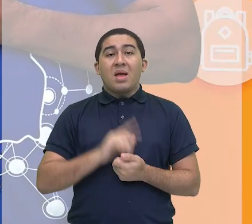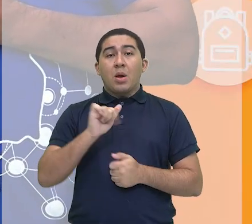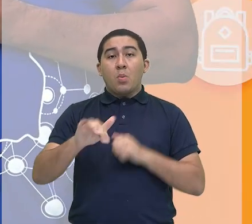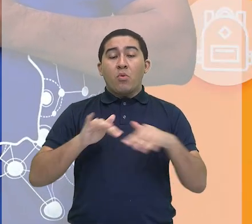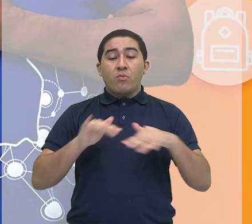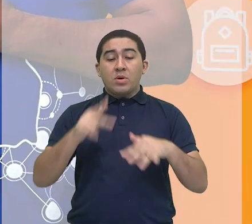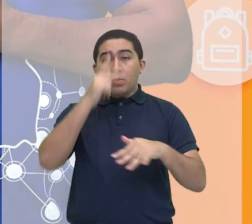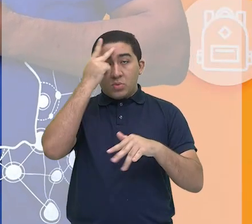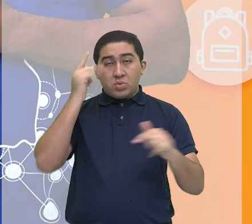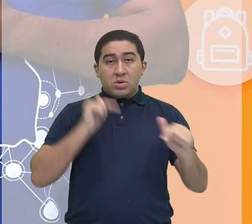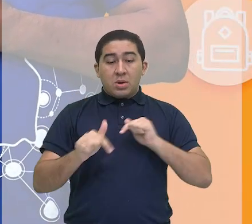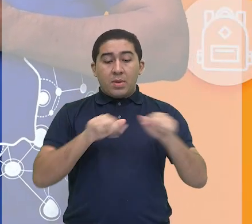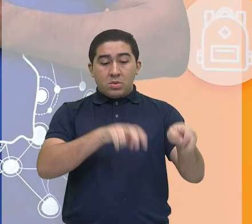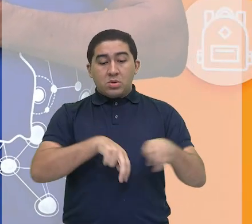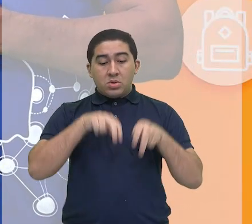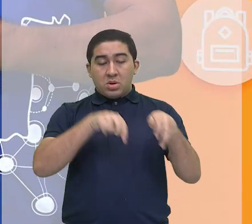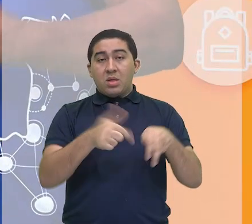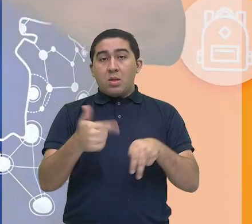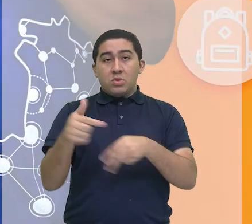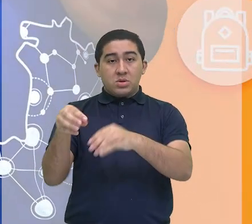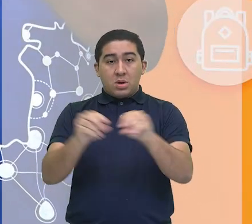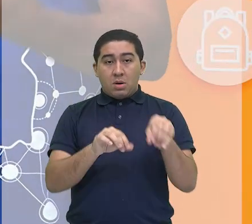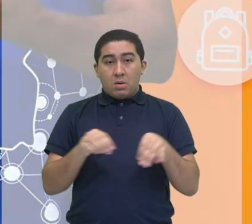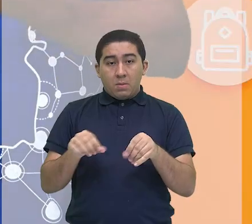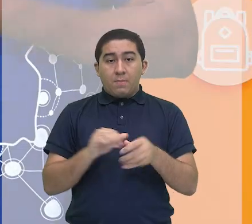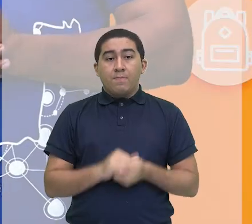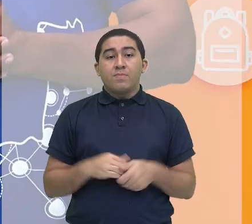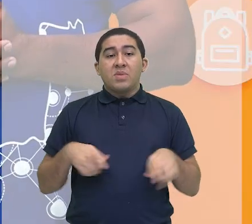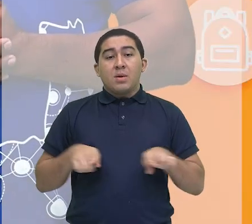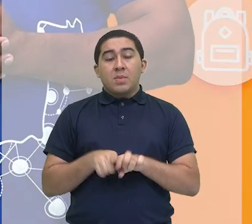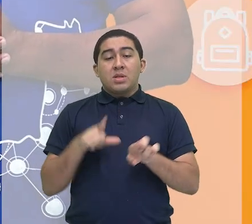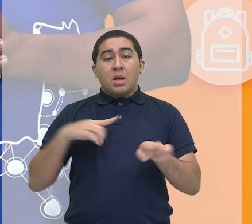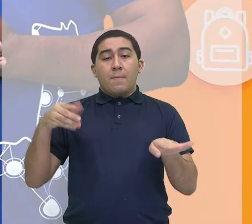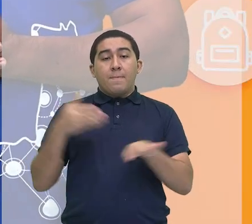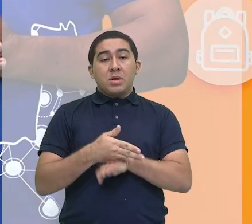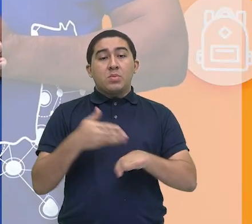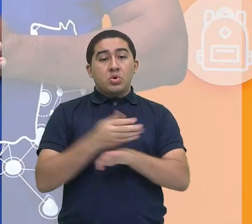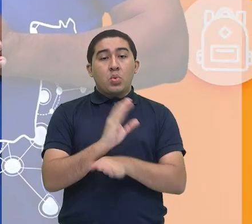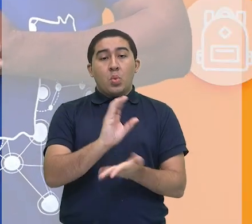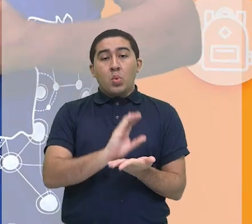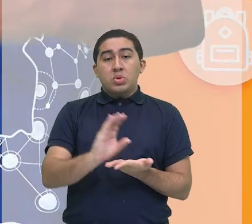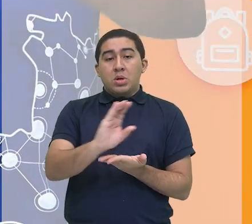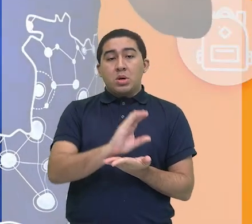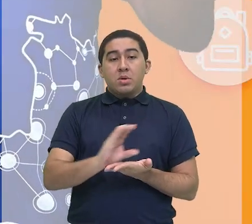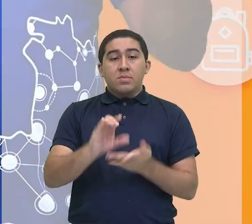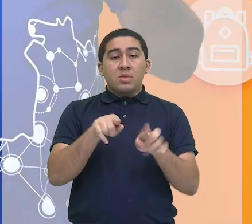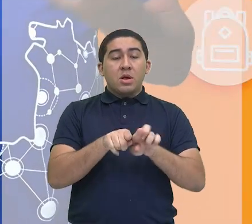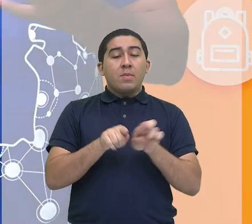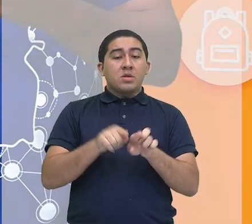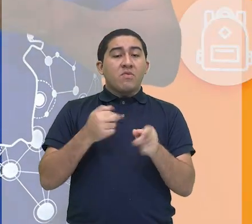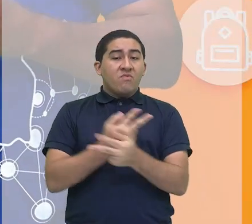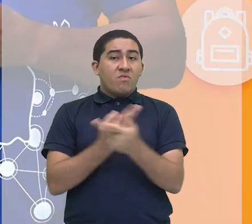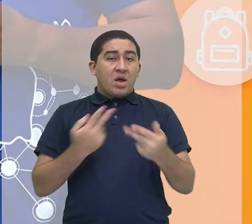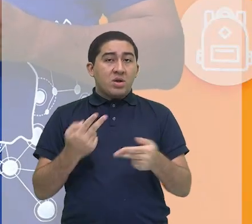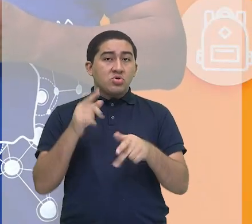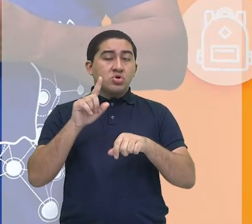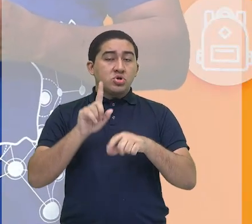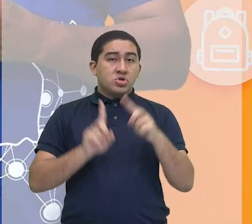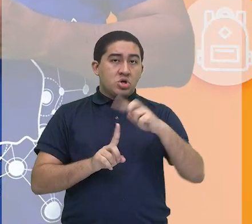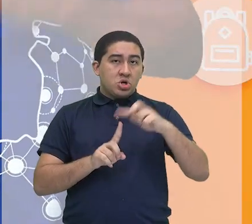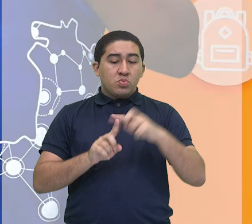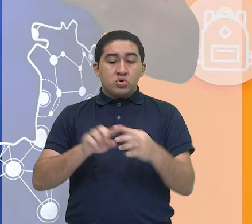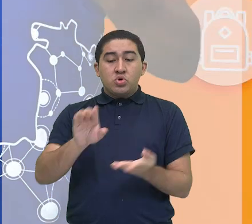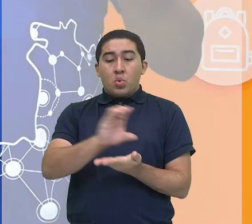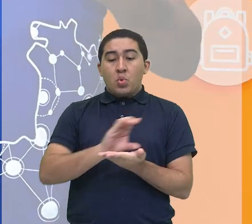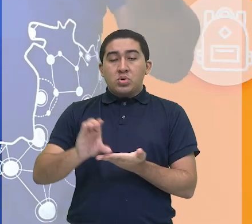dos Trabalhadores Rurais Sem Terra. Nós temos ali a participação em conselhos. Nós temos vários tipos de conselhos